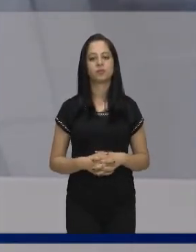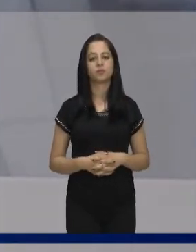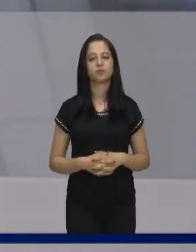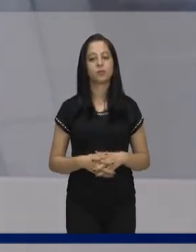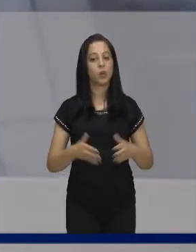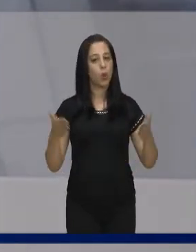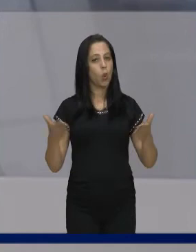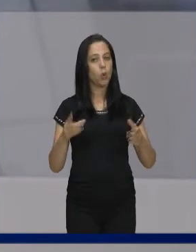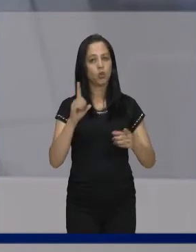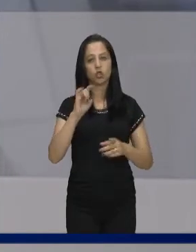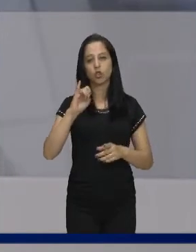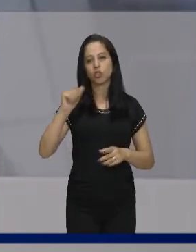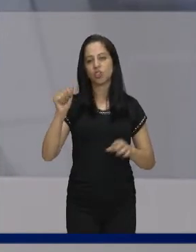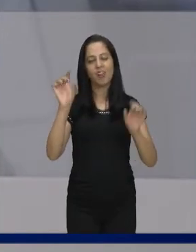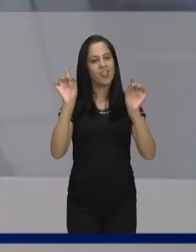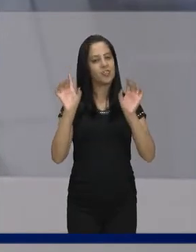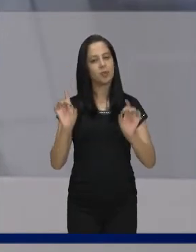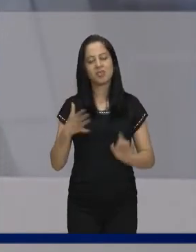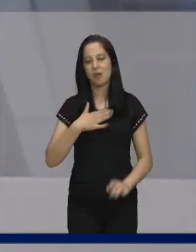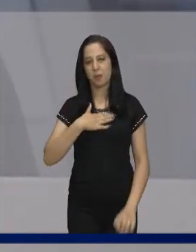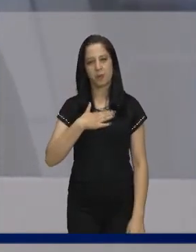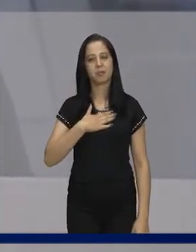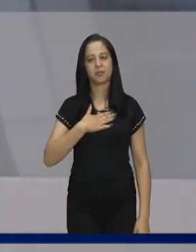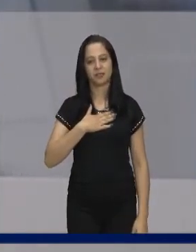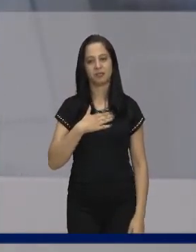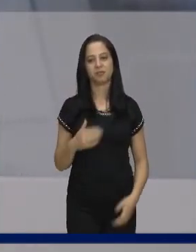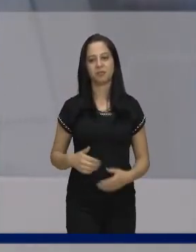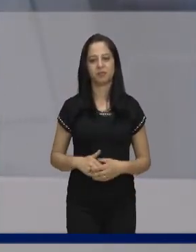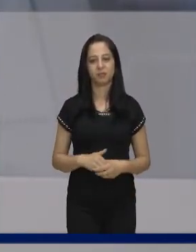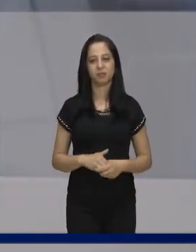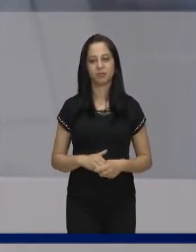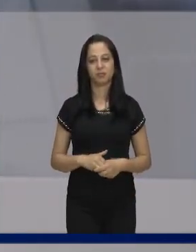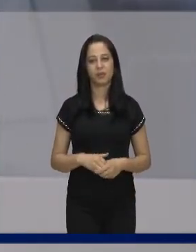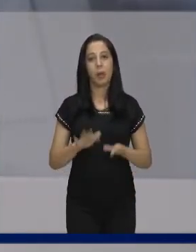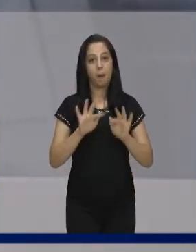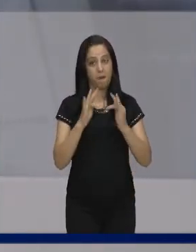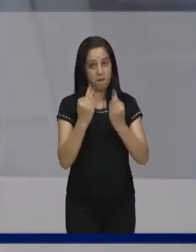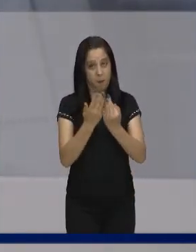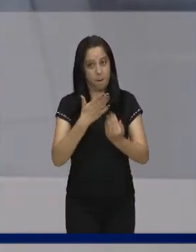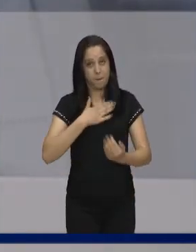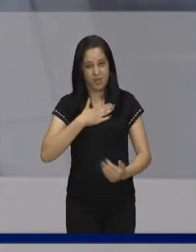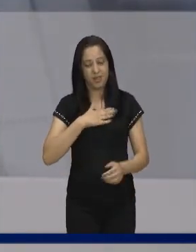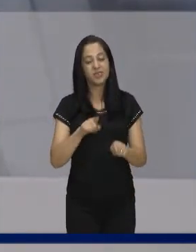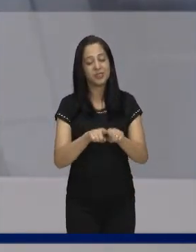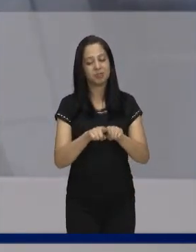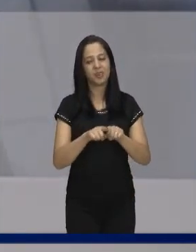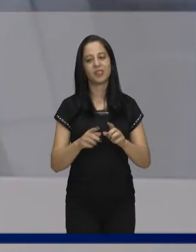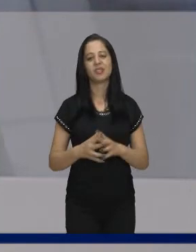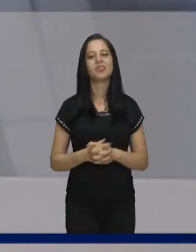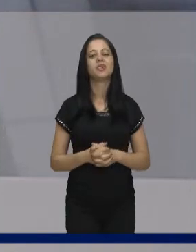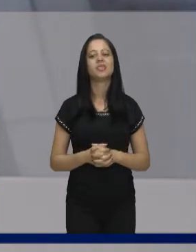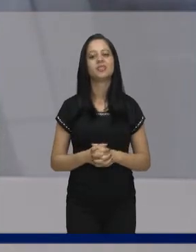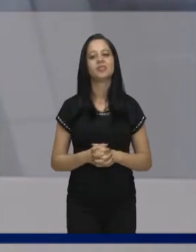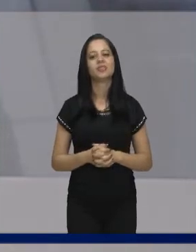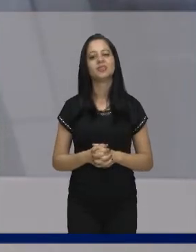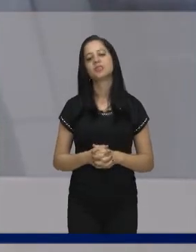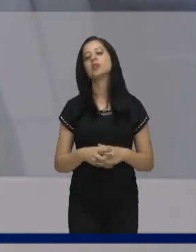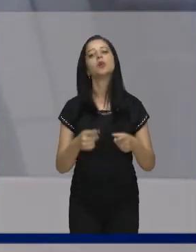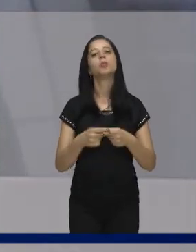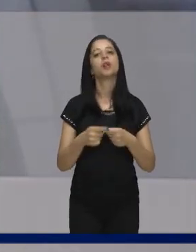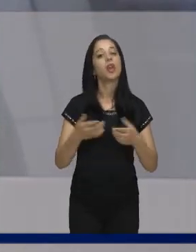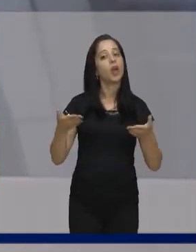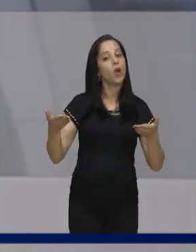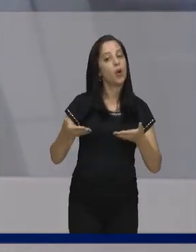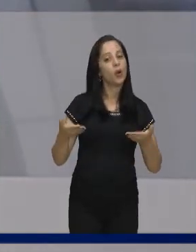Hoje é um dia muito especial para mim, para minha família, que a gente vai,